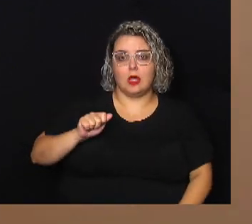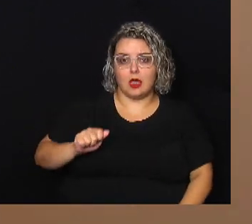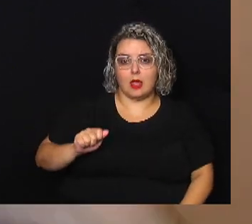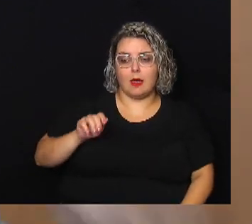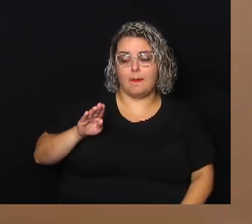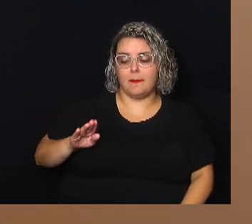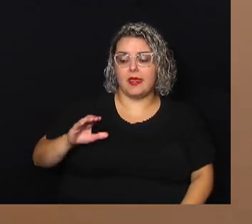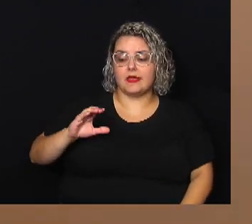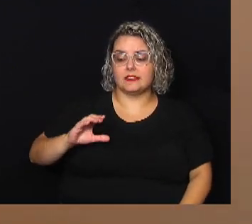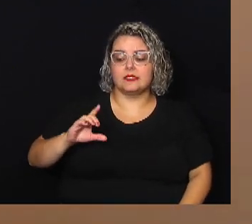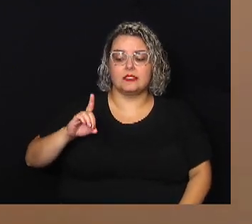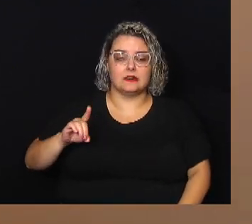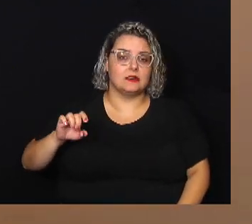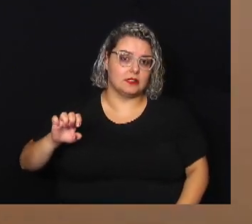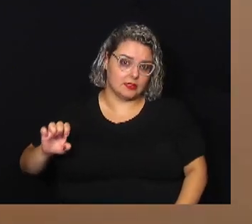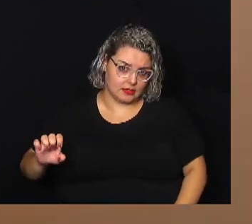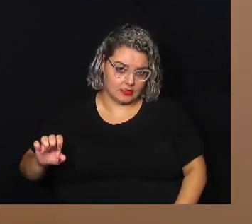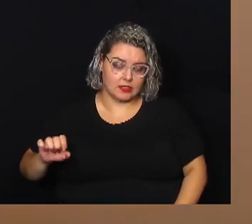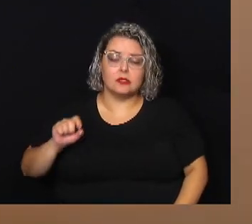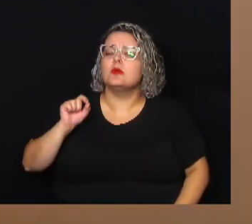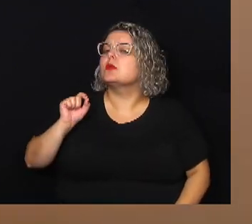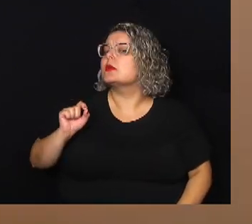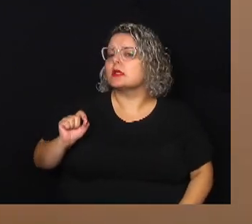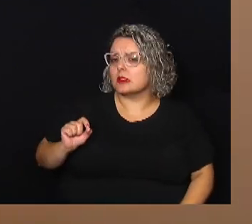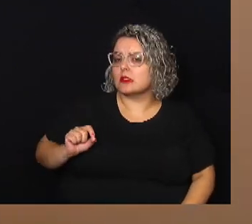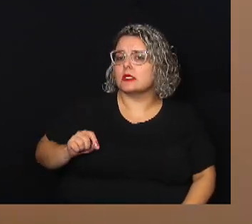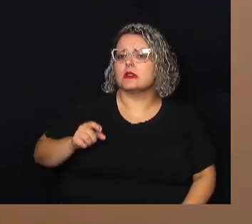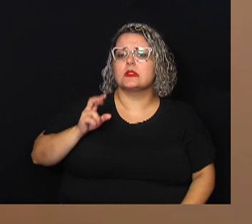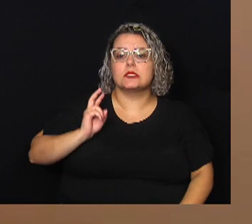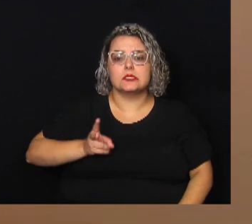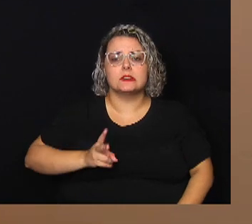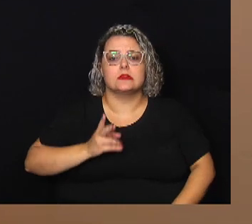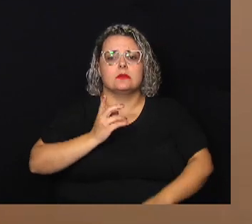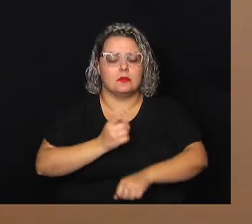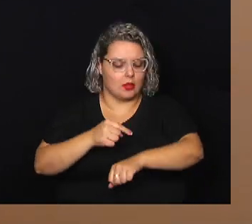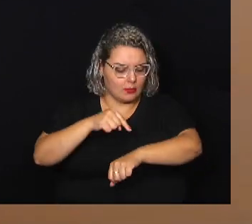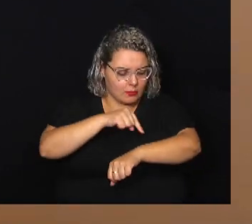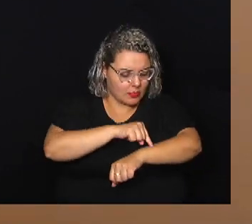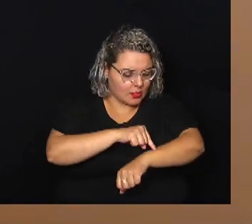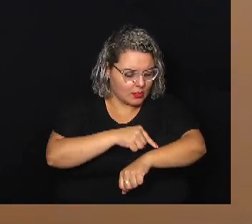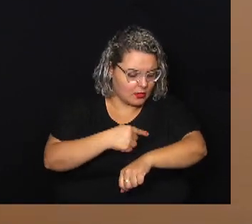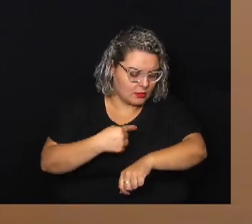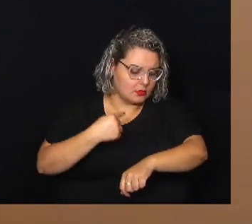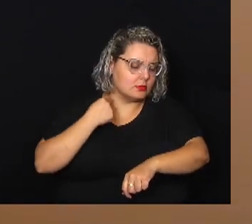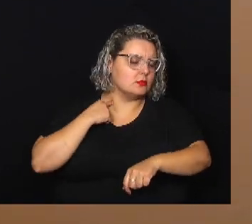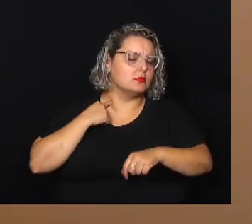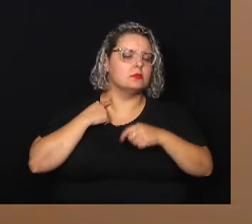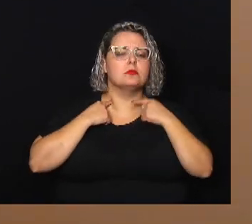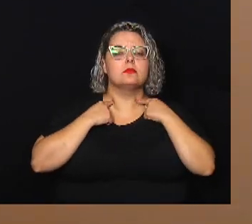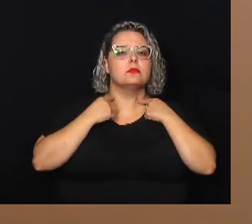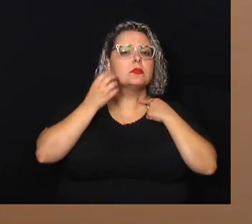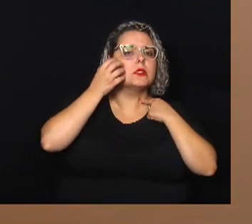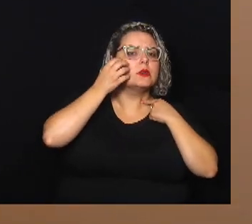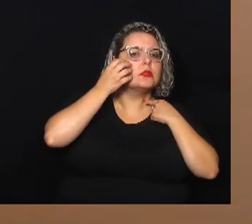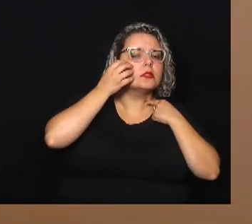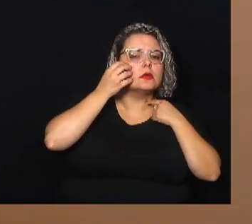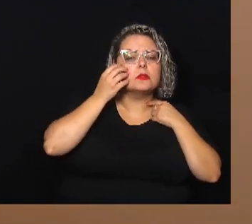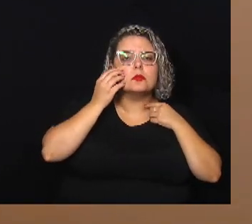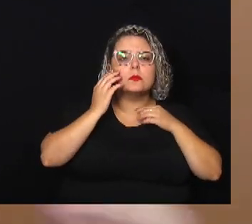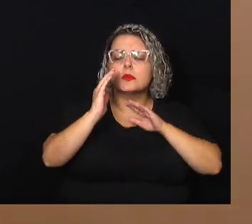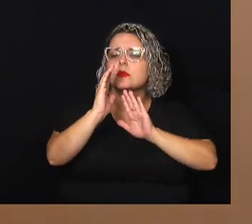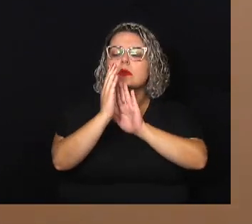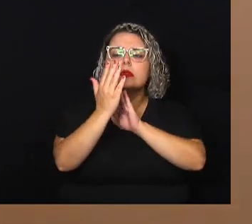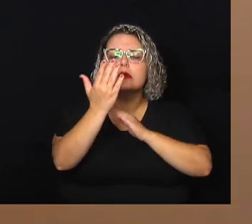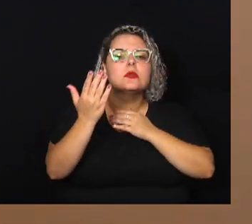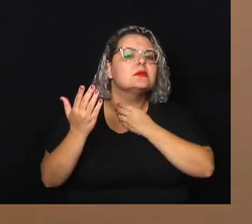ou ABCDE. Toda vez que você encontrar alguma pinta, alguma mancha que cresceu,